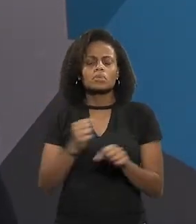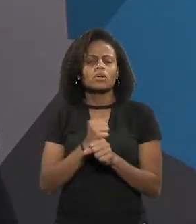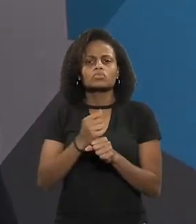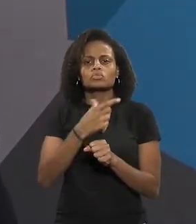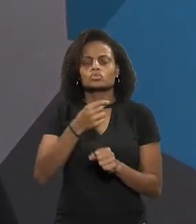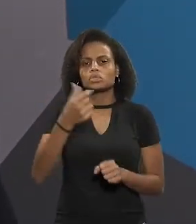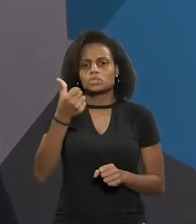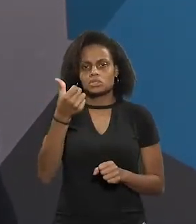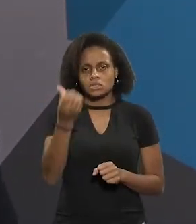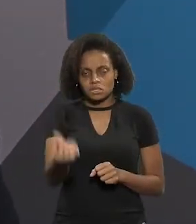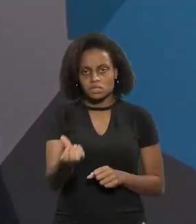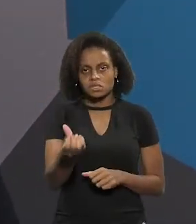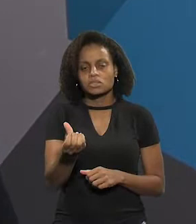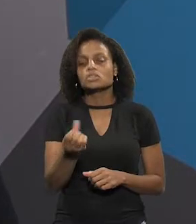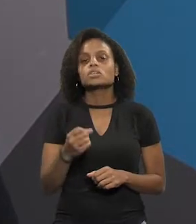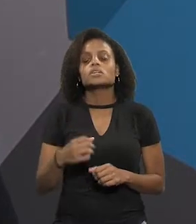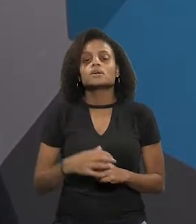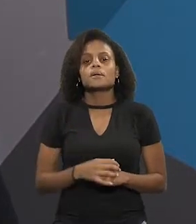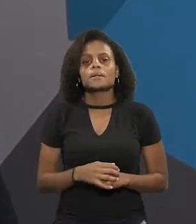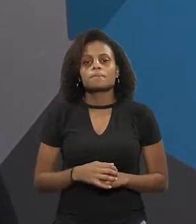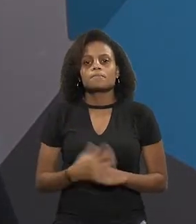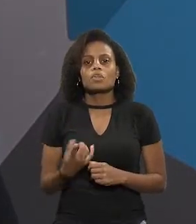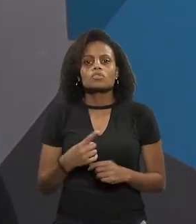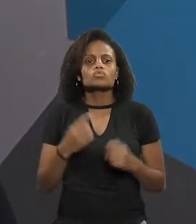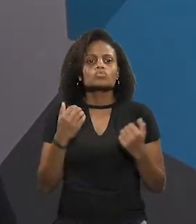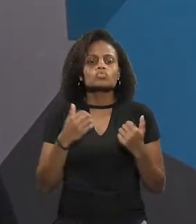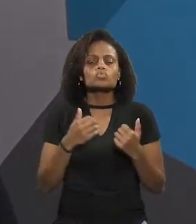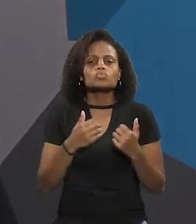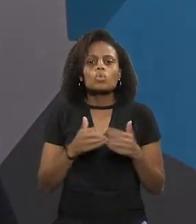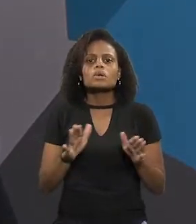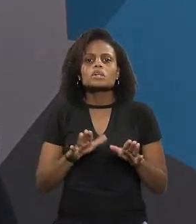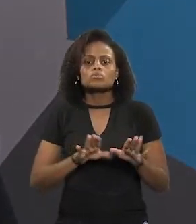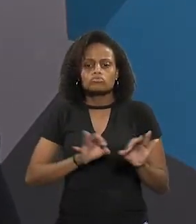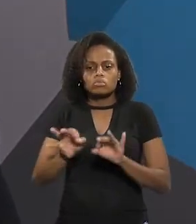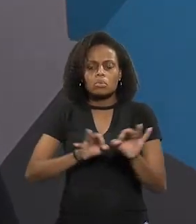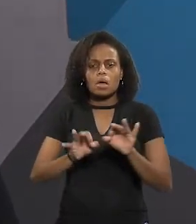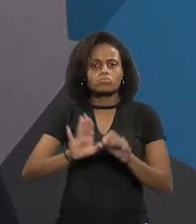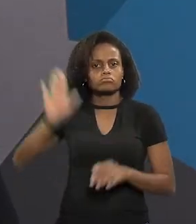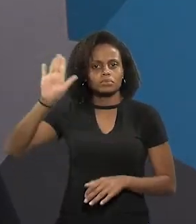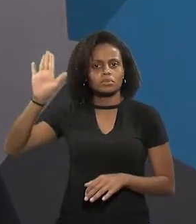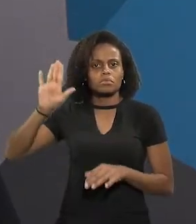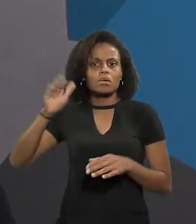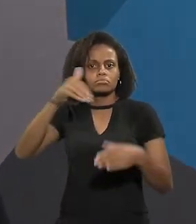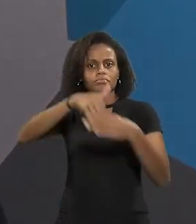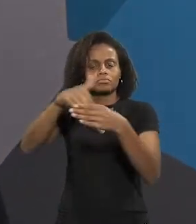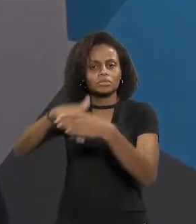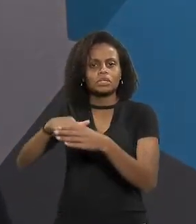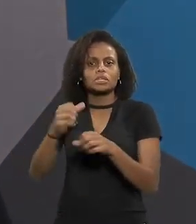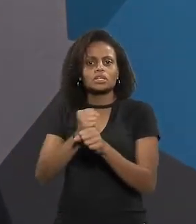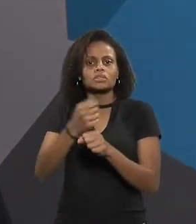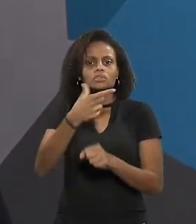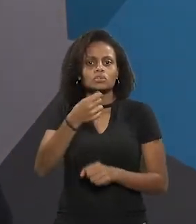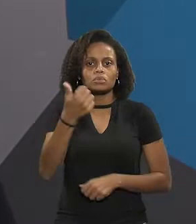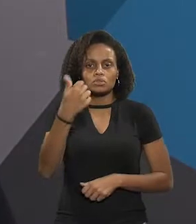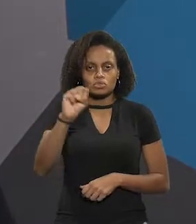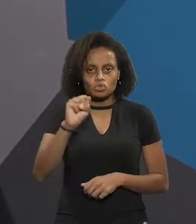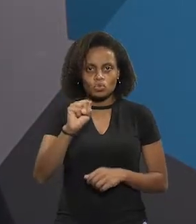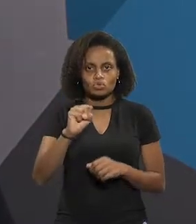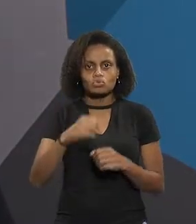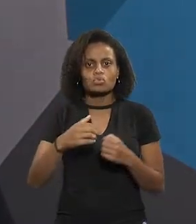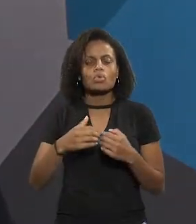2016, nós deflagramos o processo para a eleição de 2018, que culminou com o Jair Bolsonaro eleito